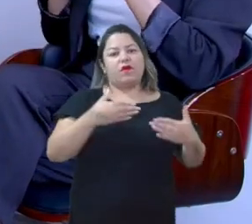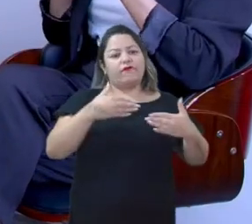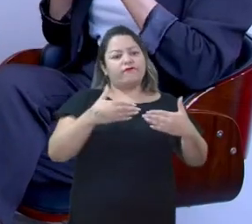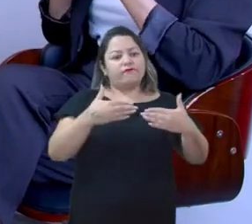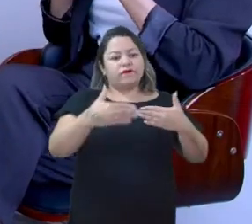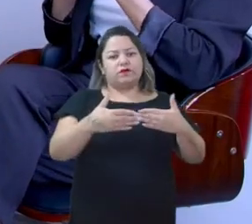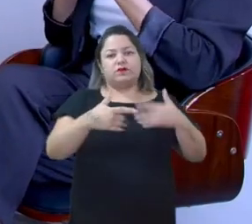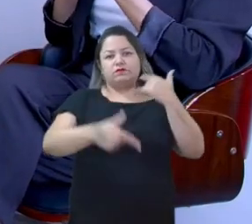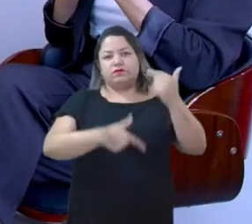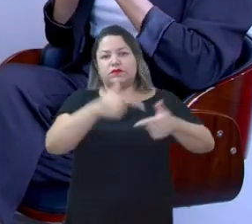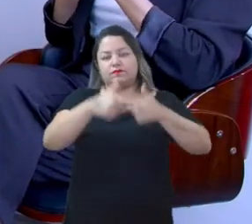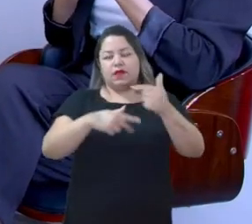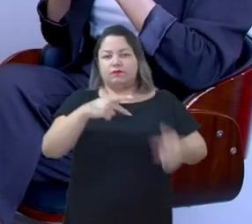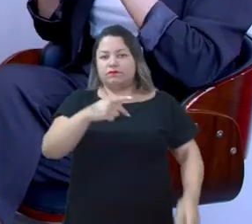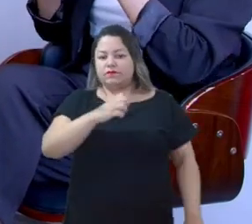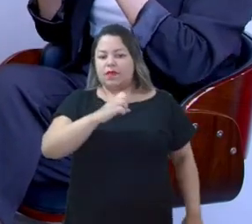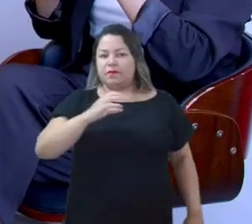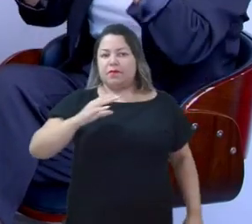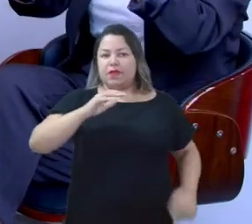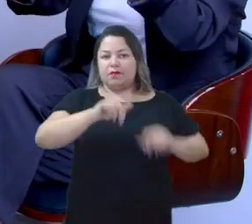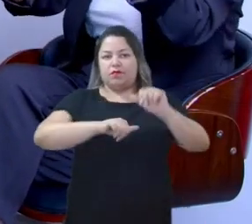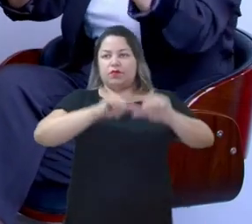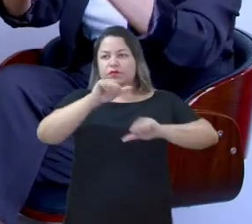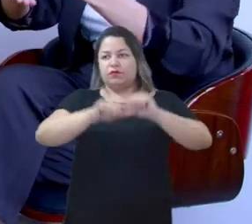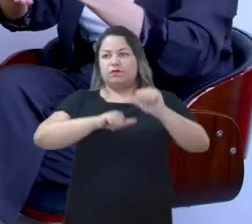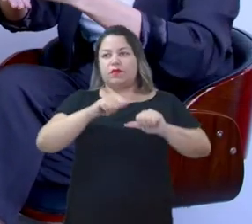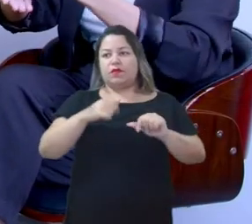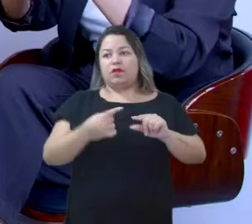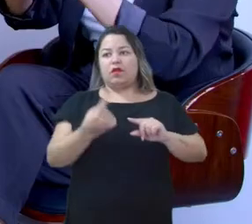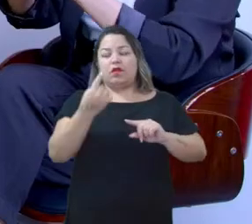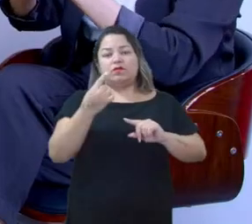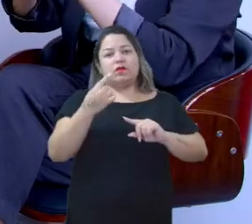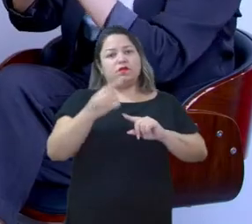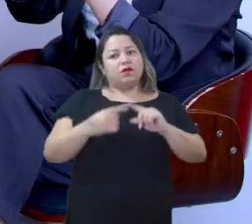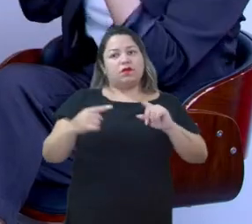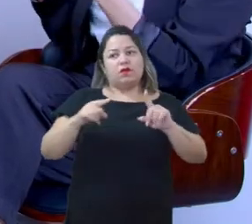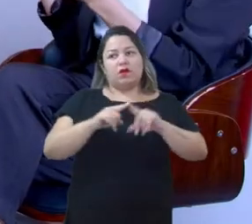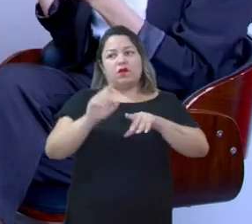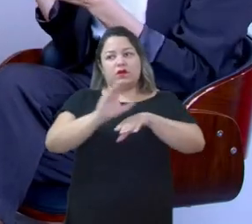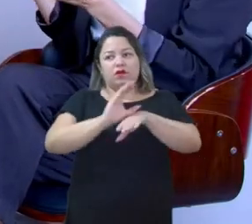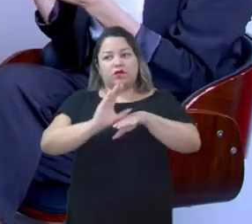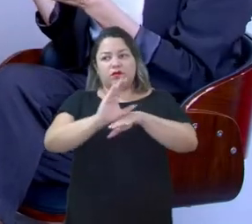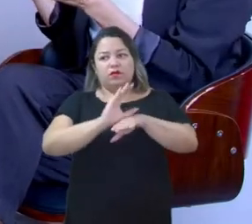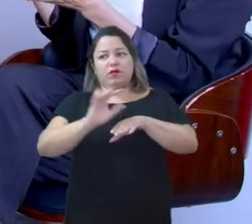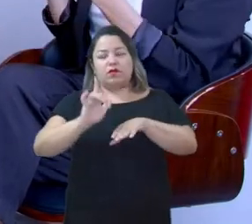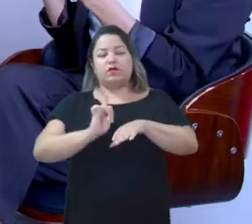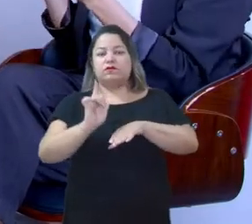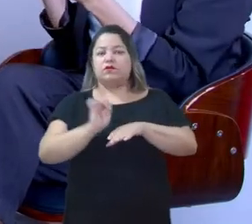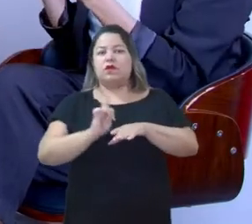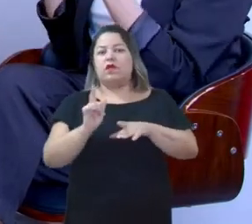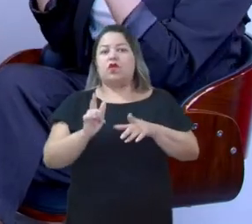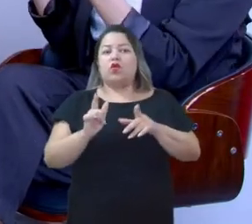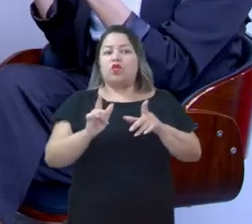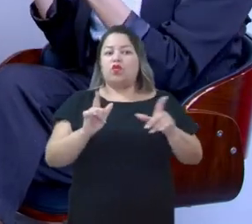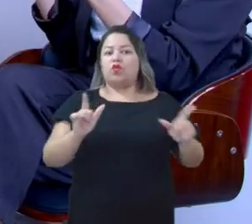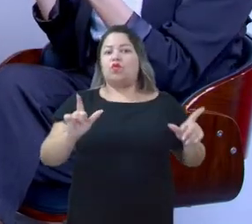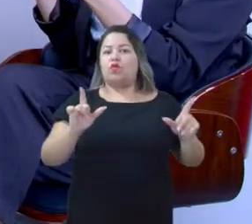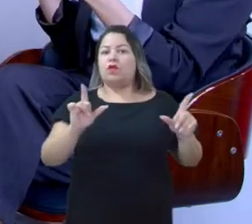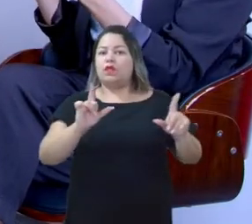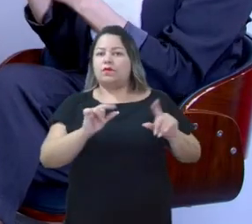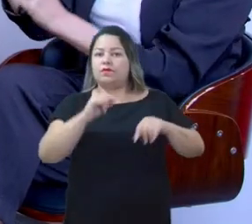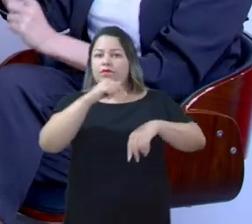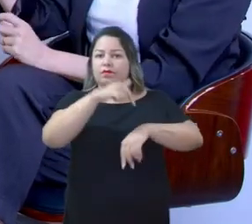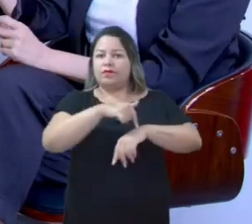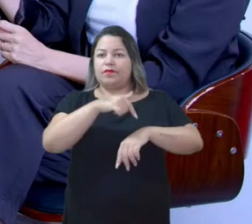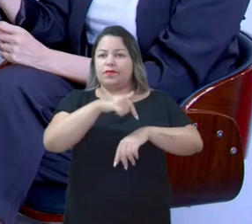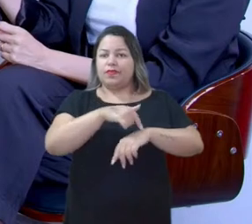Mas essa PEC, ela muda um texto da Constituição, porque na Constituição tem um limite de horas, né, que o trabalhador pode trabalhar.